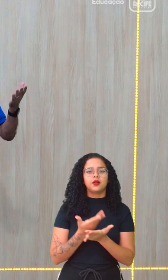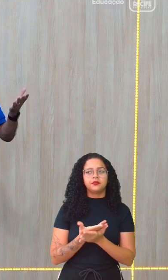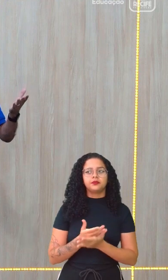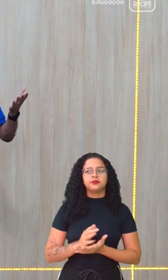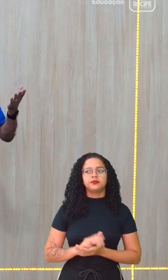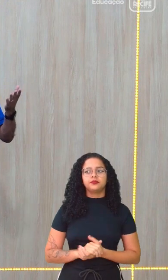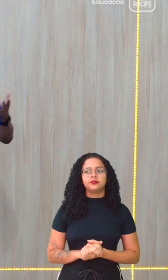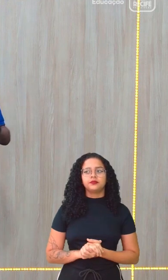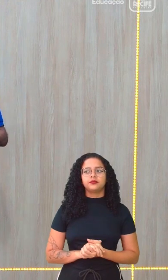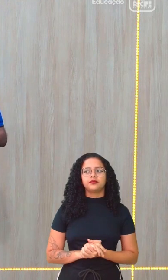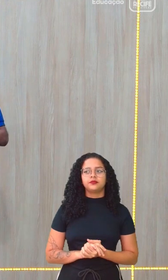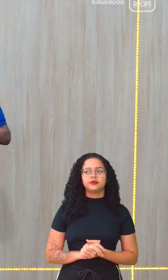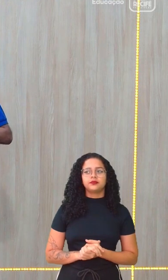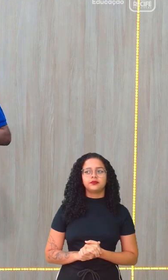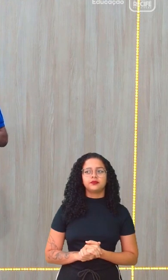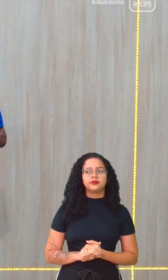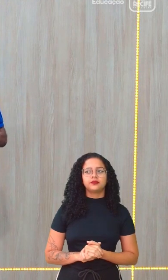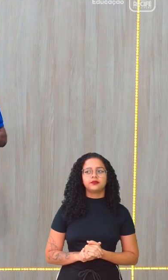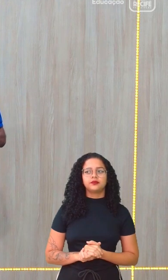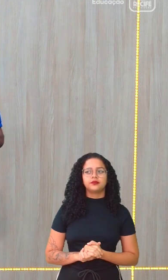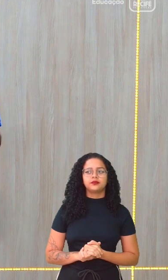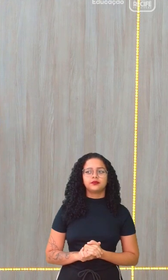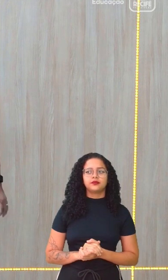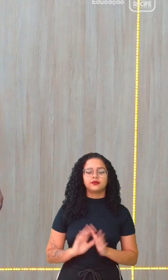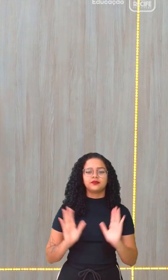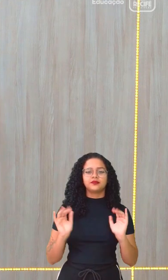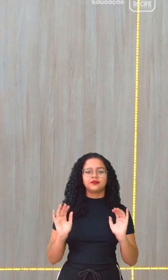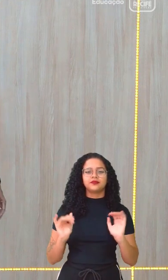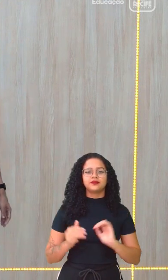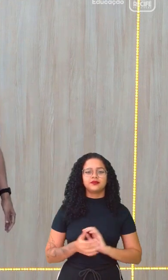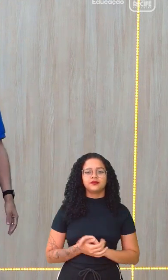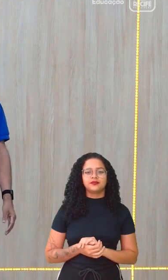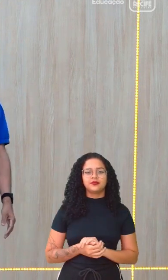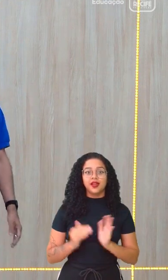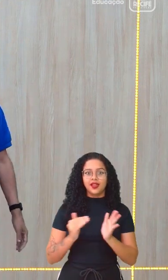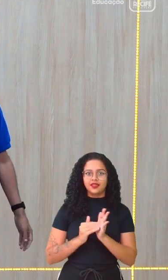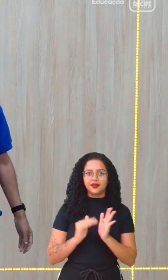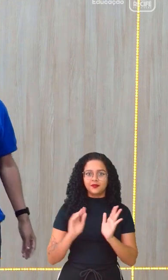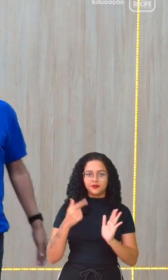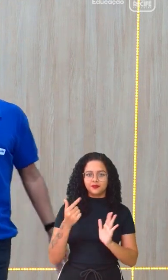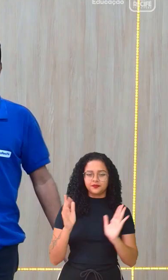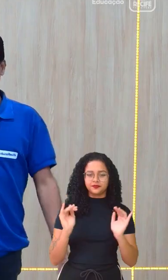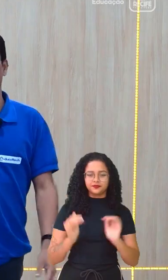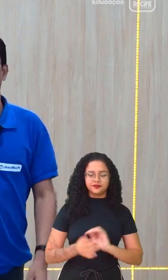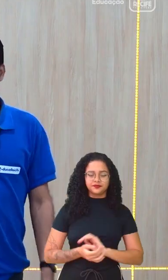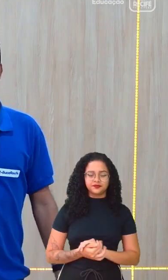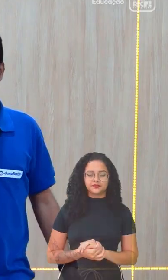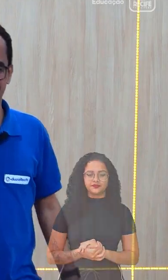até as cenas dos próximos capítulos. Tchau, tchau e até mais!